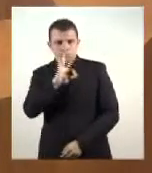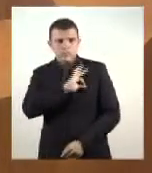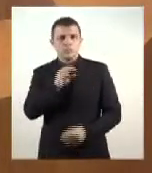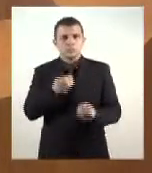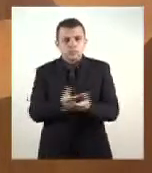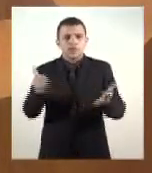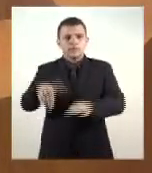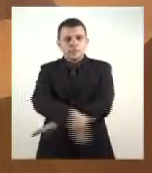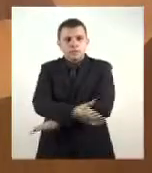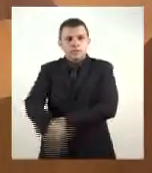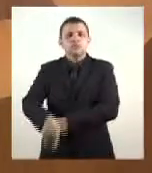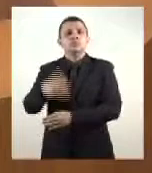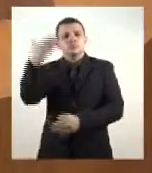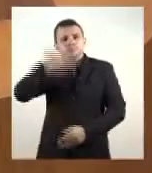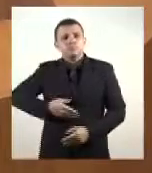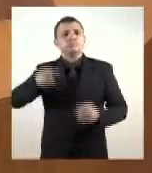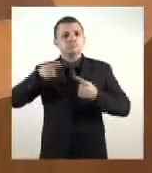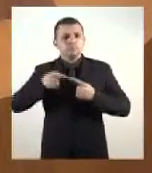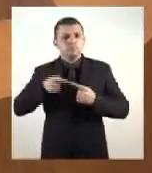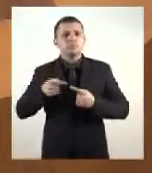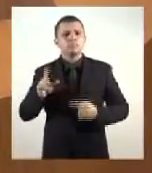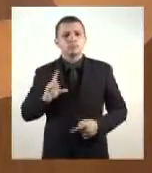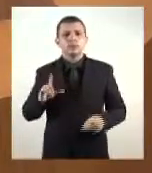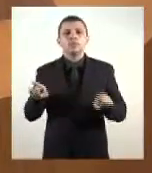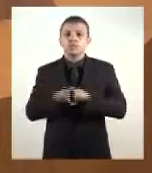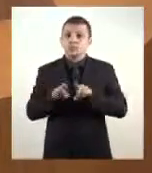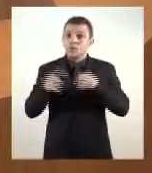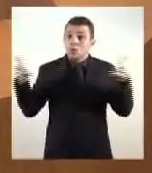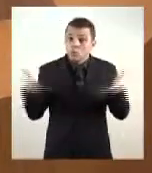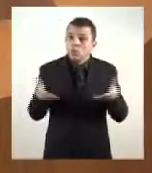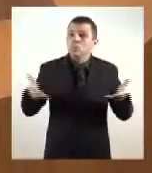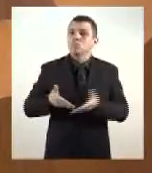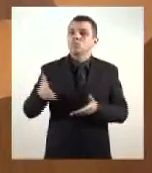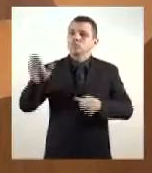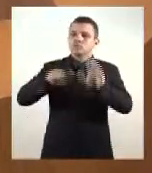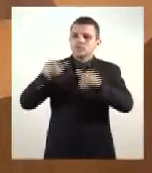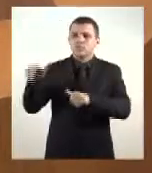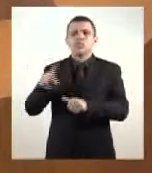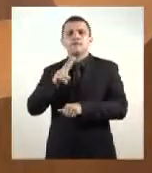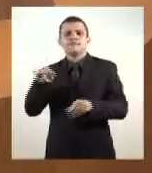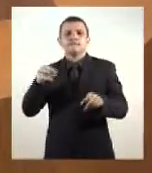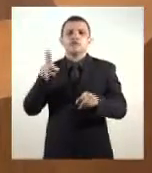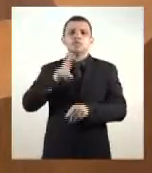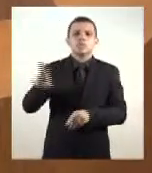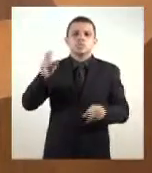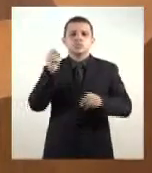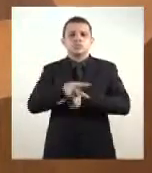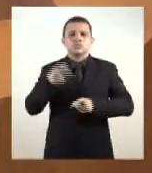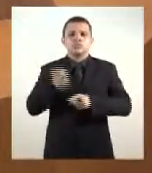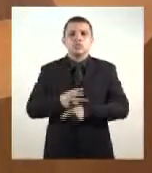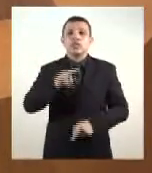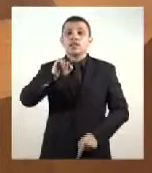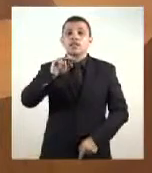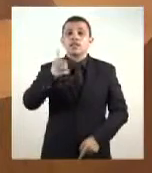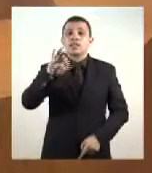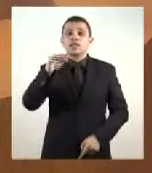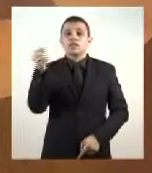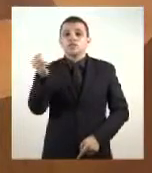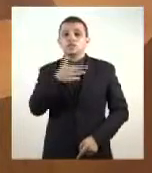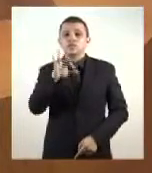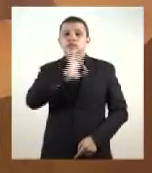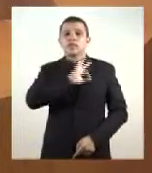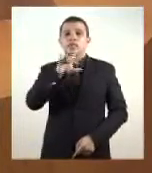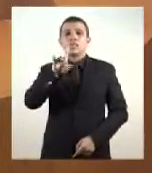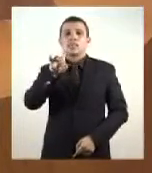por isso que houve também hoje, e foram convocados e serão nomeados mais 10 novos delegados da Polícia Civil. É por